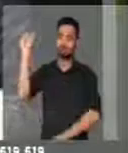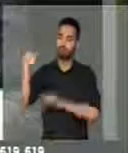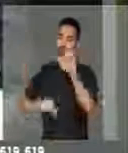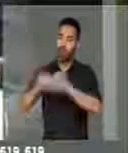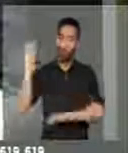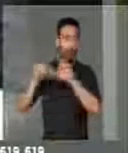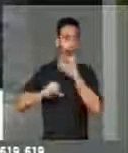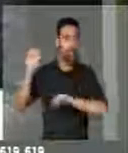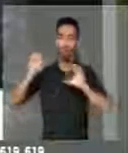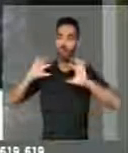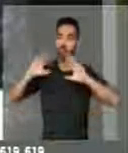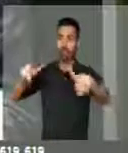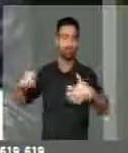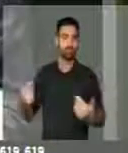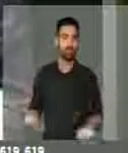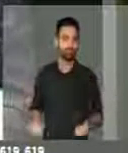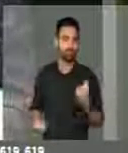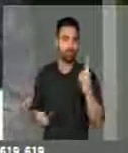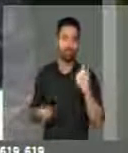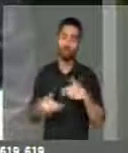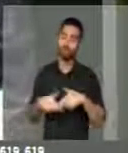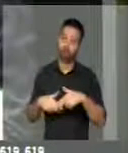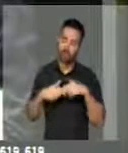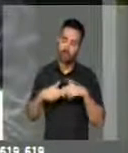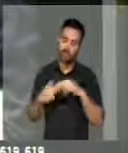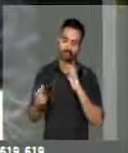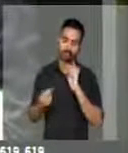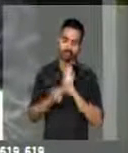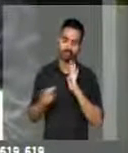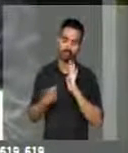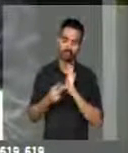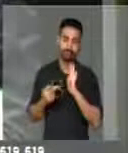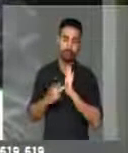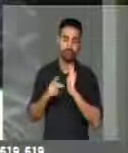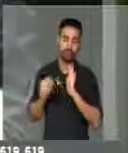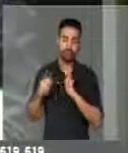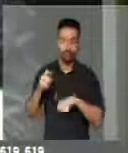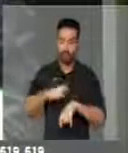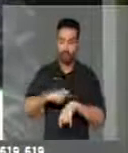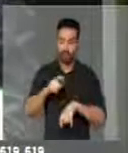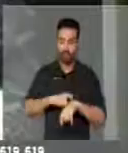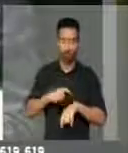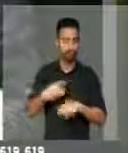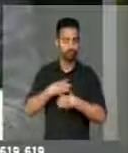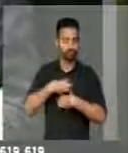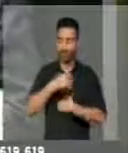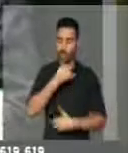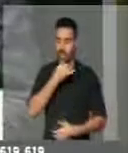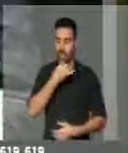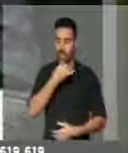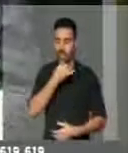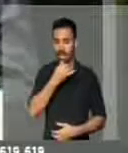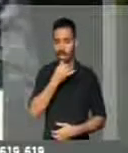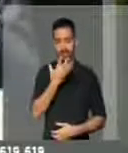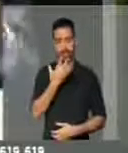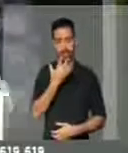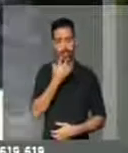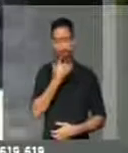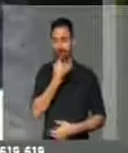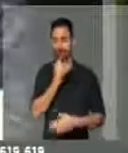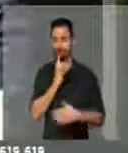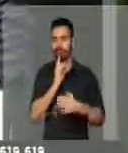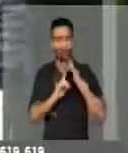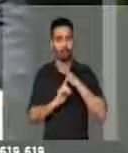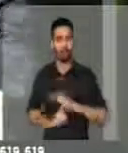diferente. Então, isso aí realmente foi um momento muito triste, muito decepcionante para